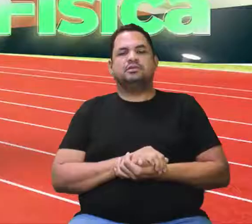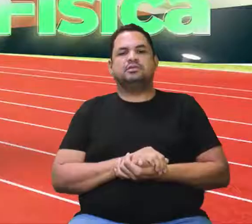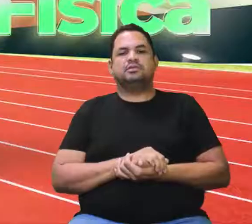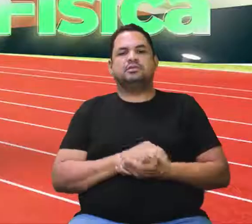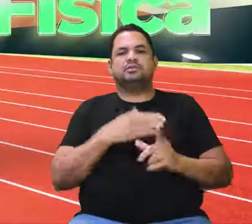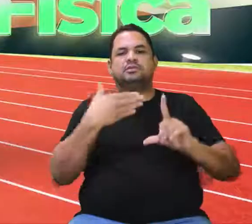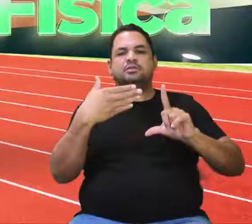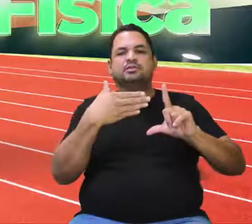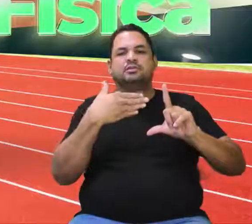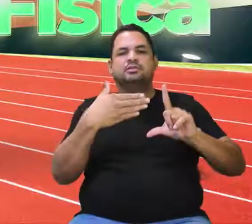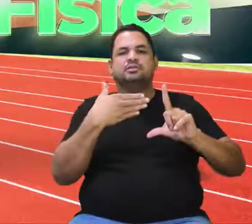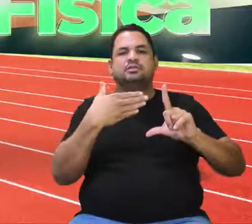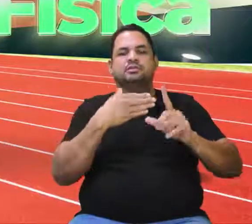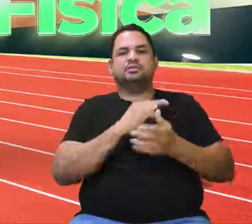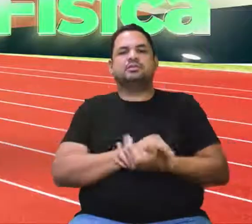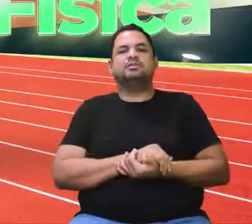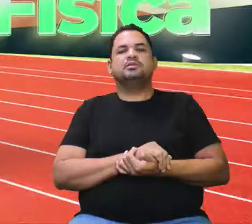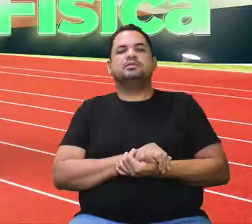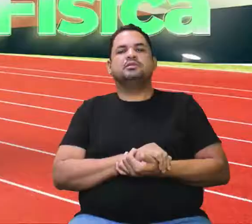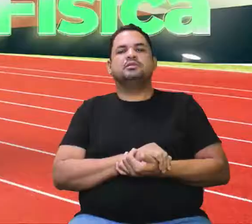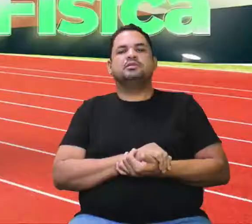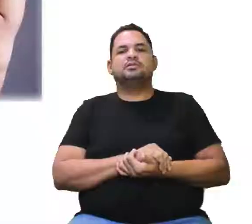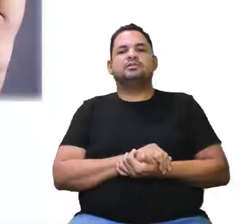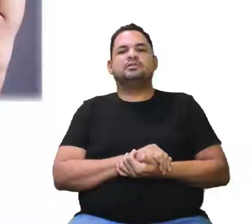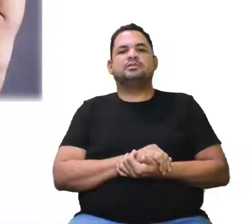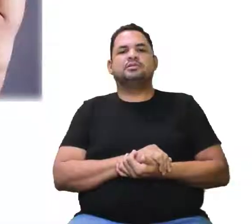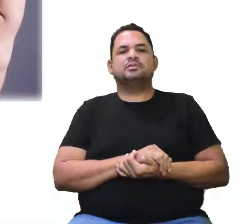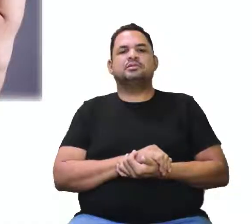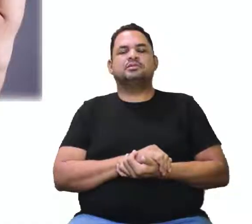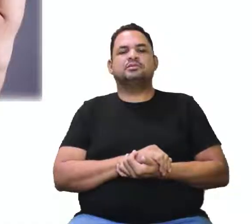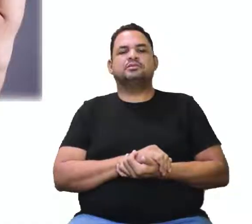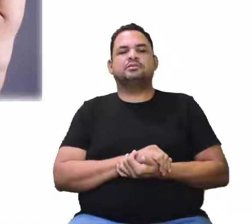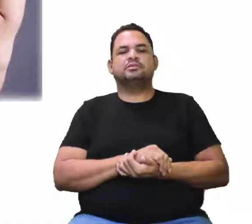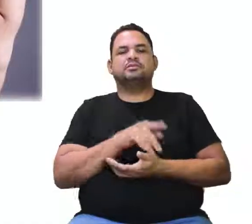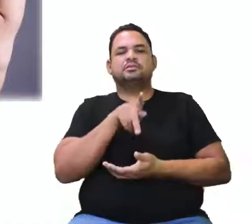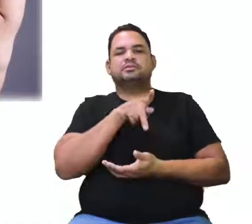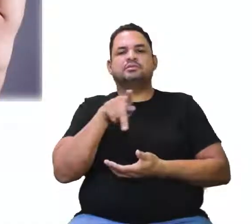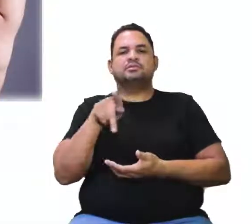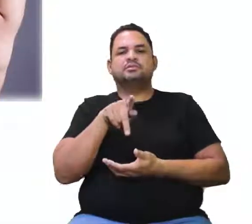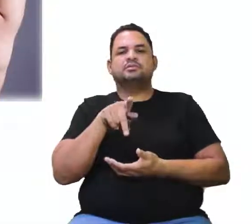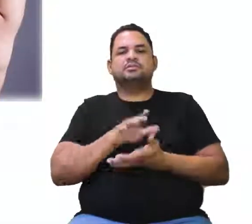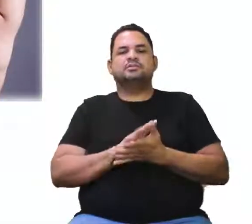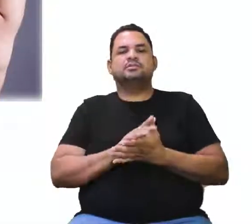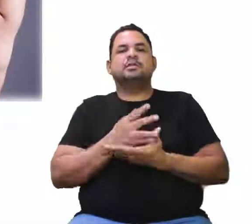nesse slide e eu vou perguntar da professora Iris. Professora, a